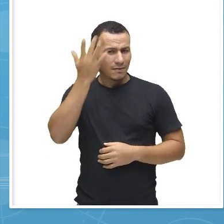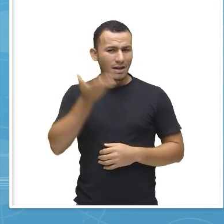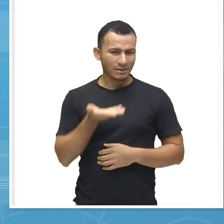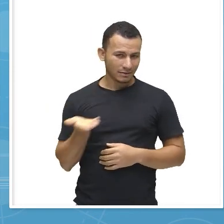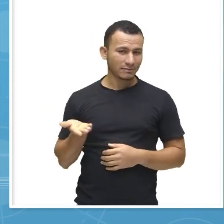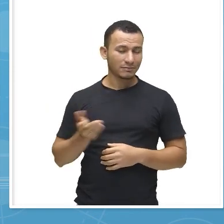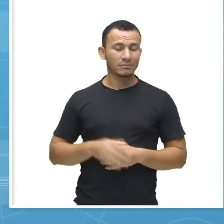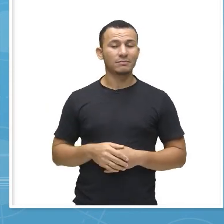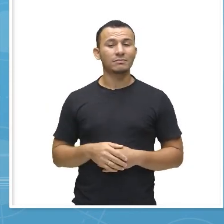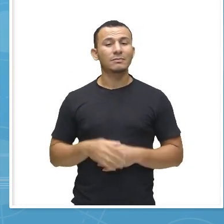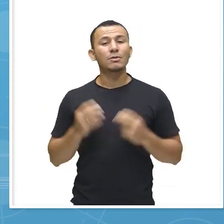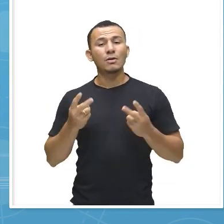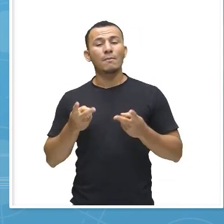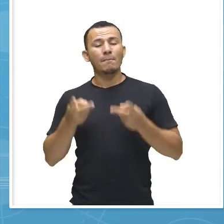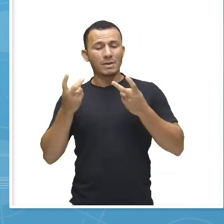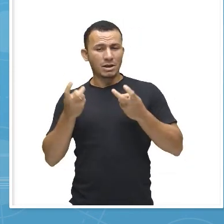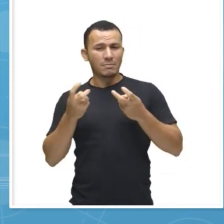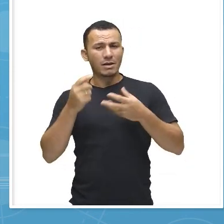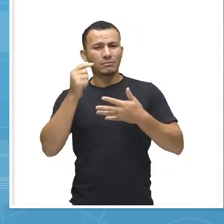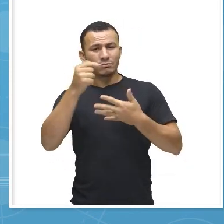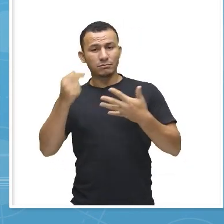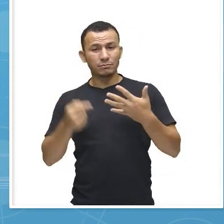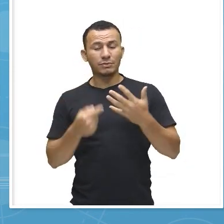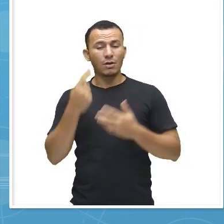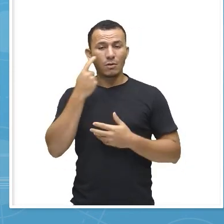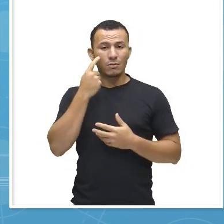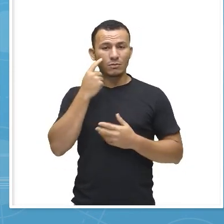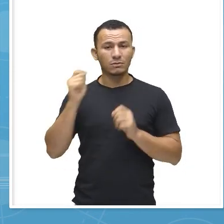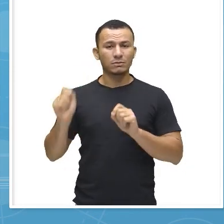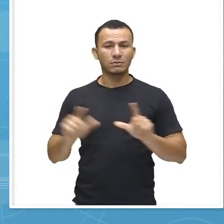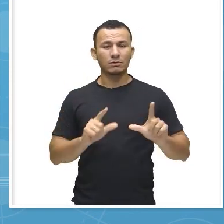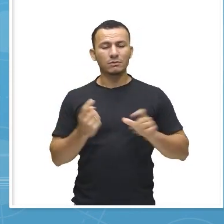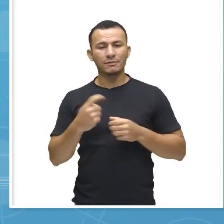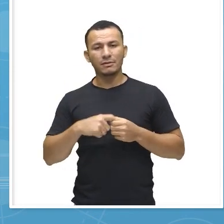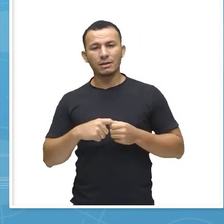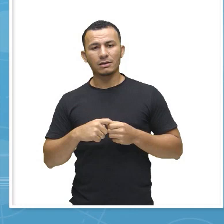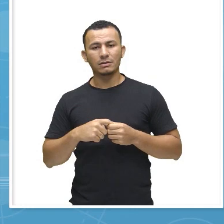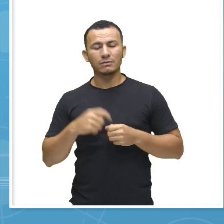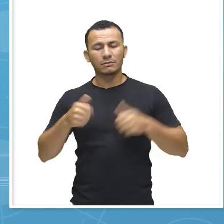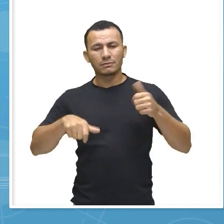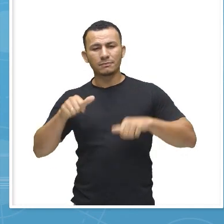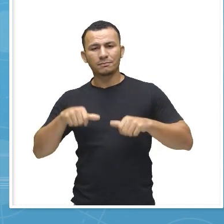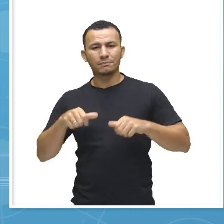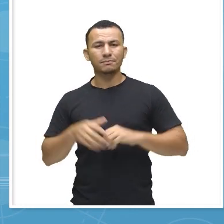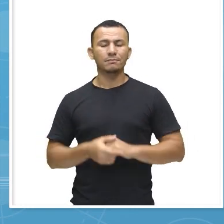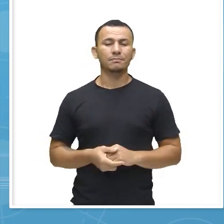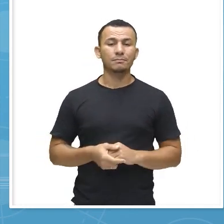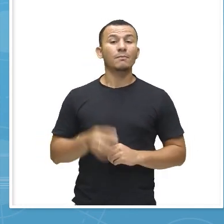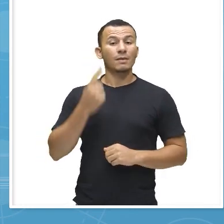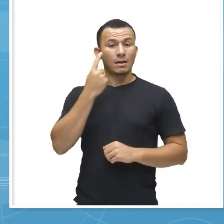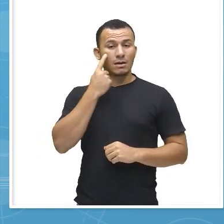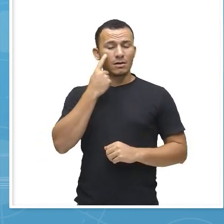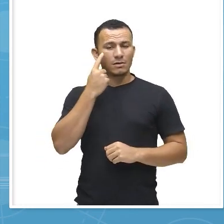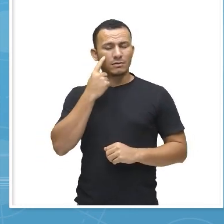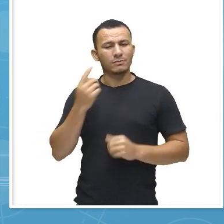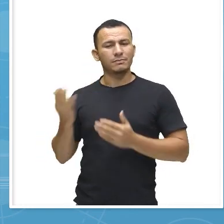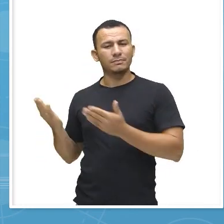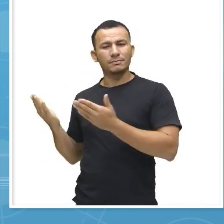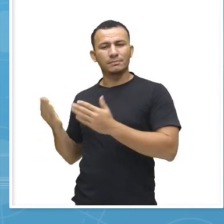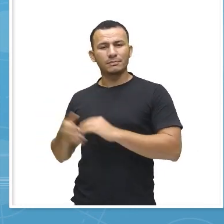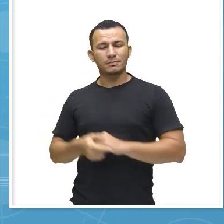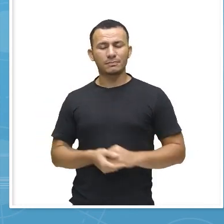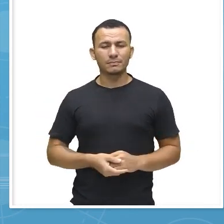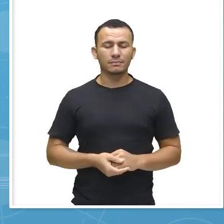É só nós olharmos ali as alternativas. Dá para retornar para nós? Rapidamente, para fazer uma lembrança aí com os nossos